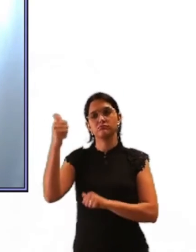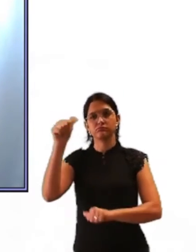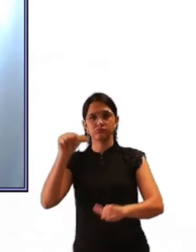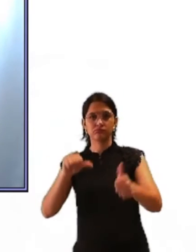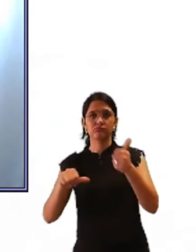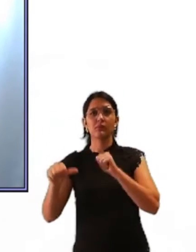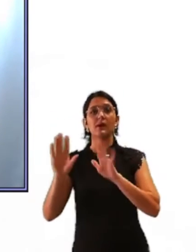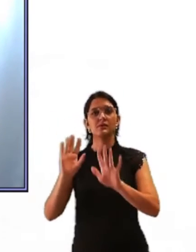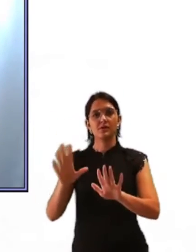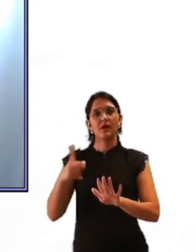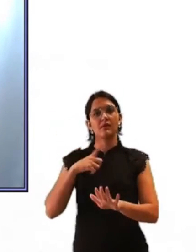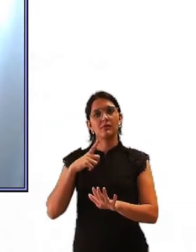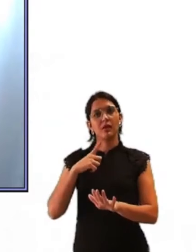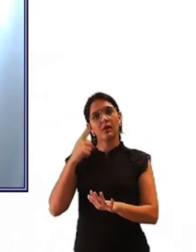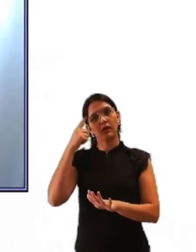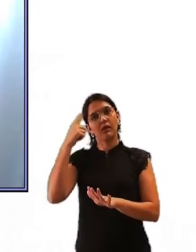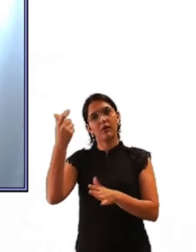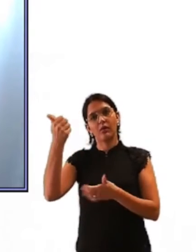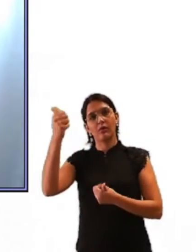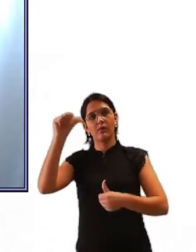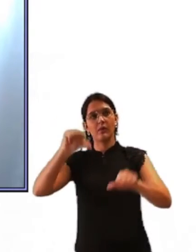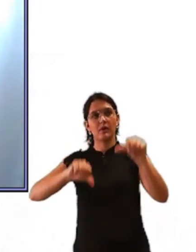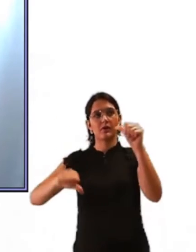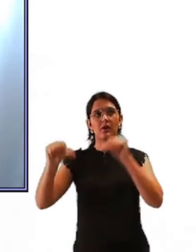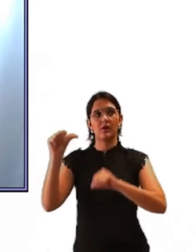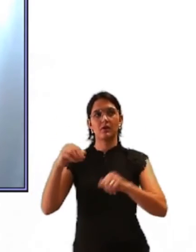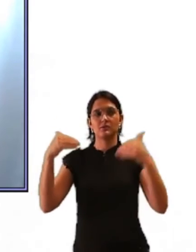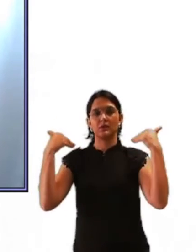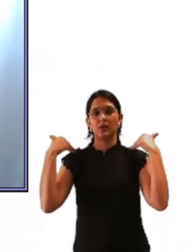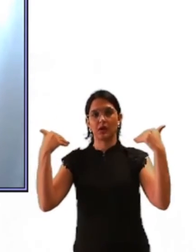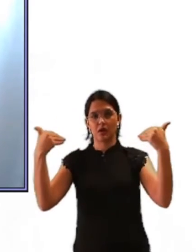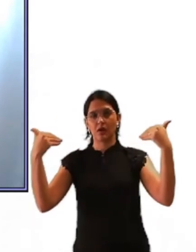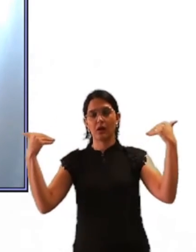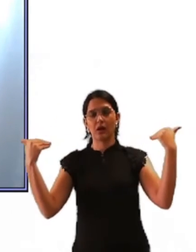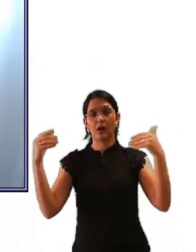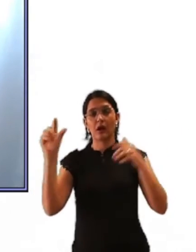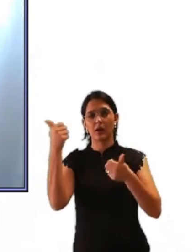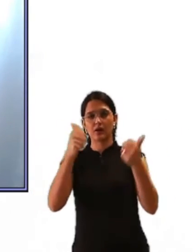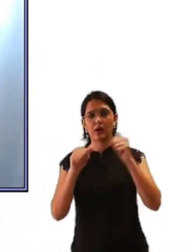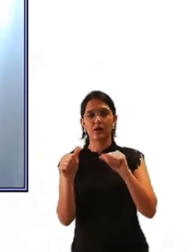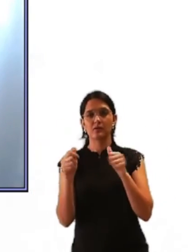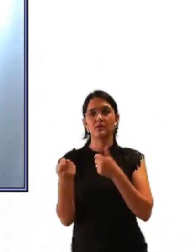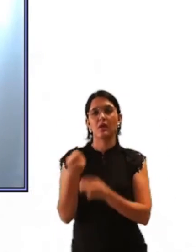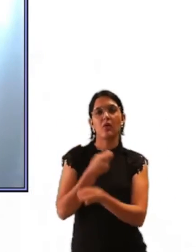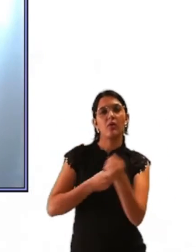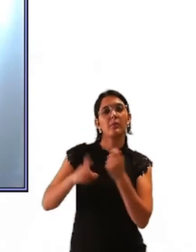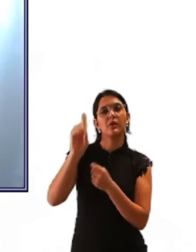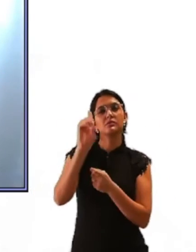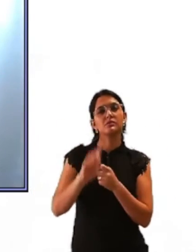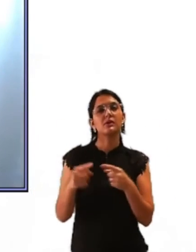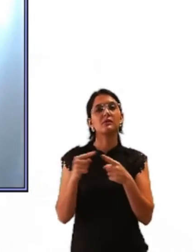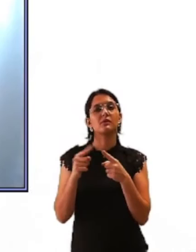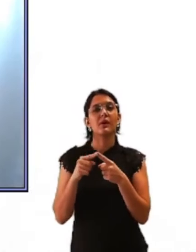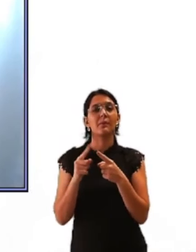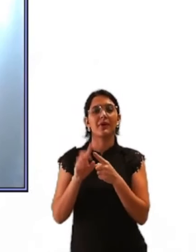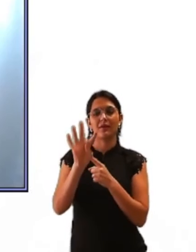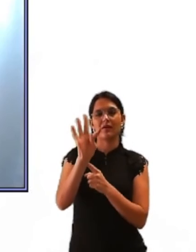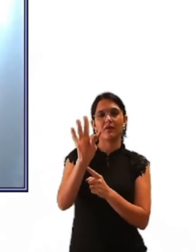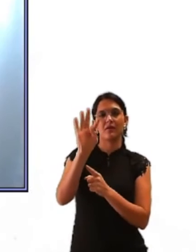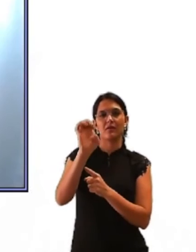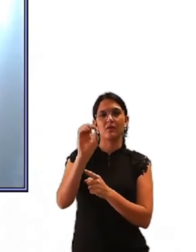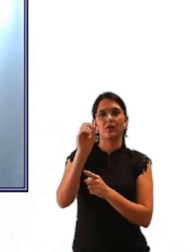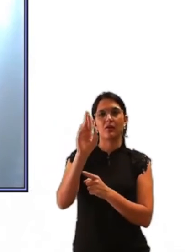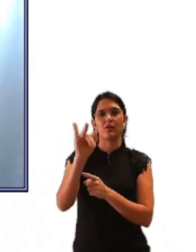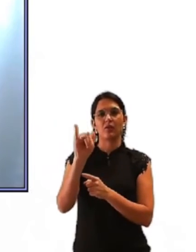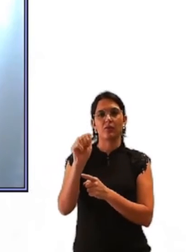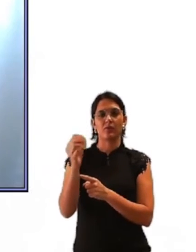vai ter essa análise do econômica do direito, que acaba tratando um pouquinho da teoria dos jogos, mas especificamente de